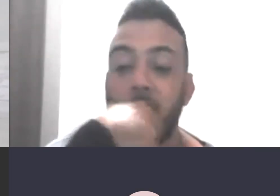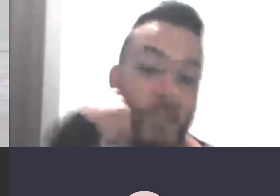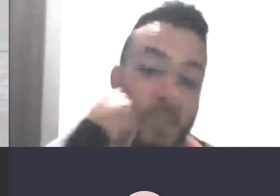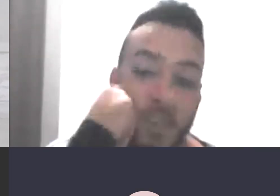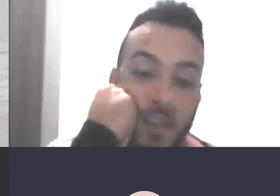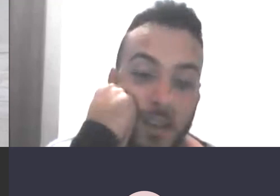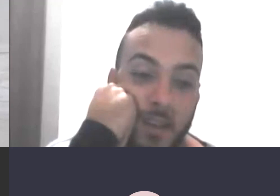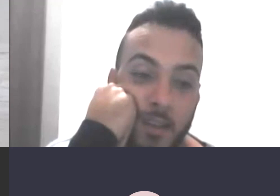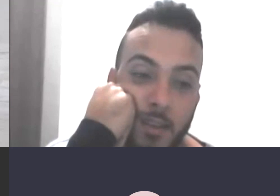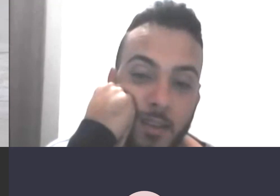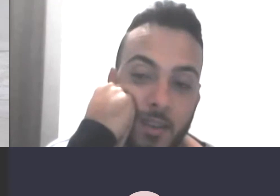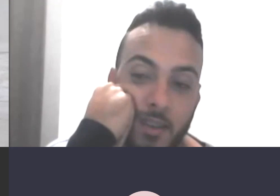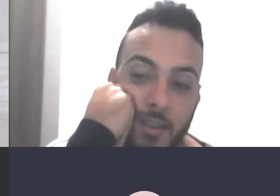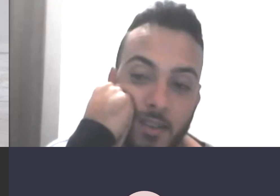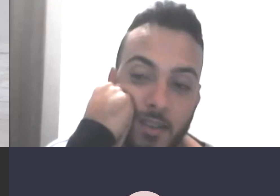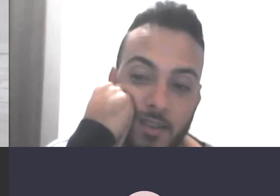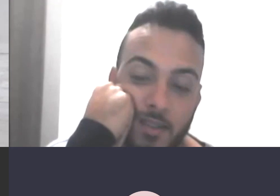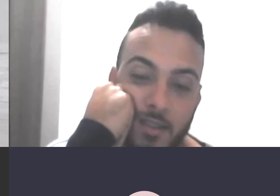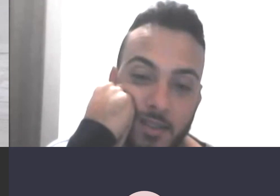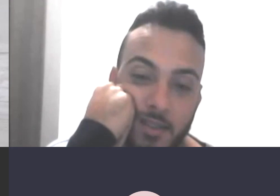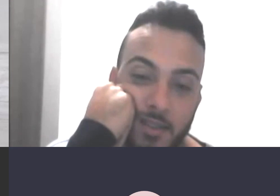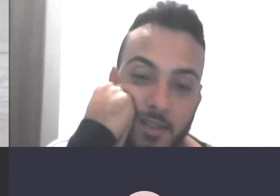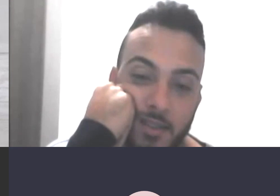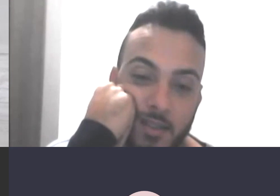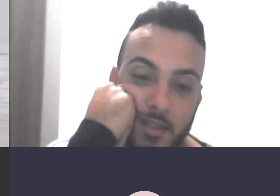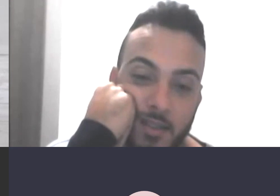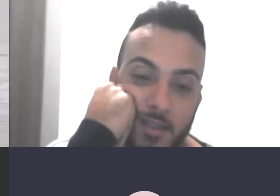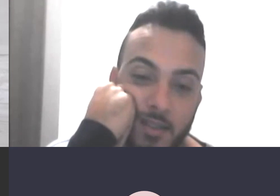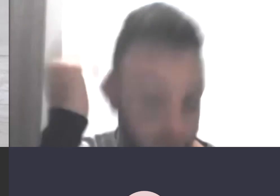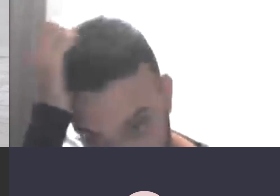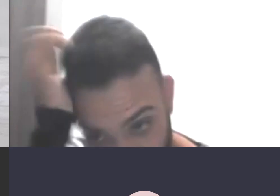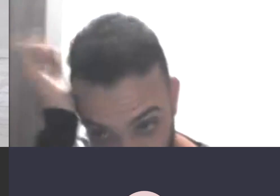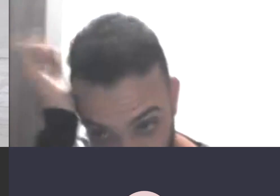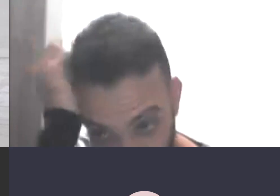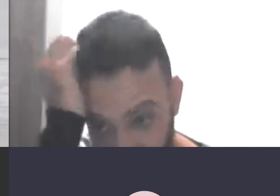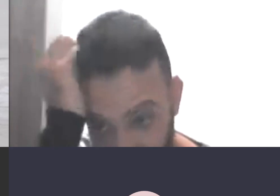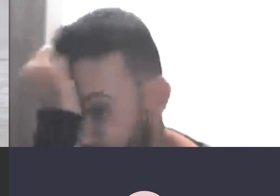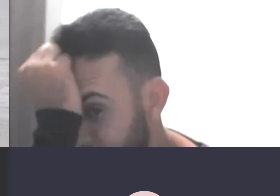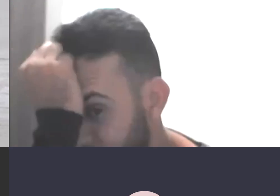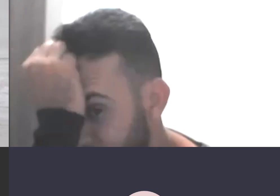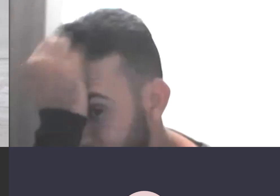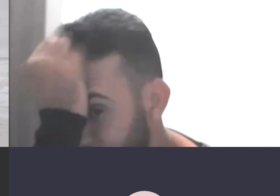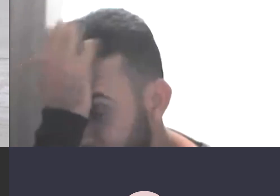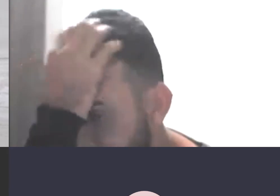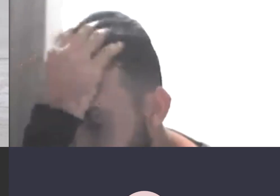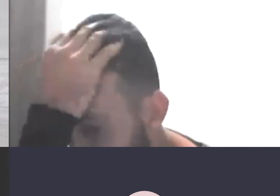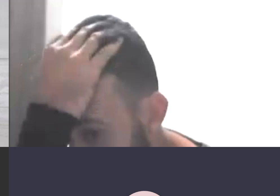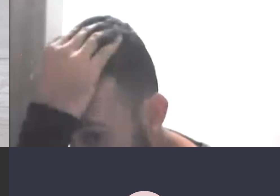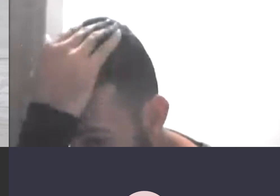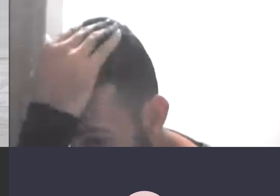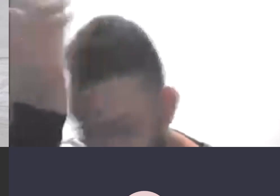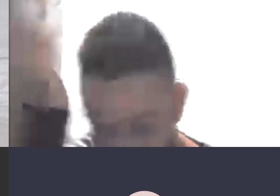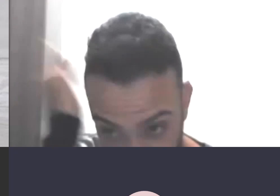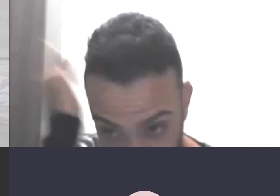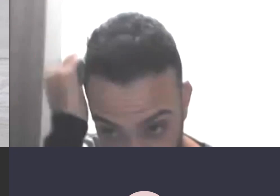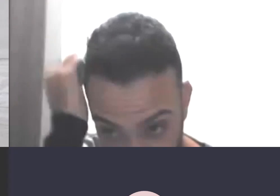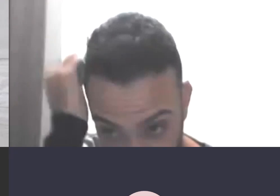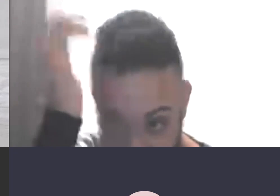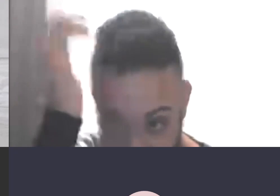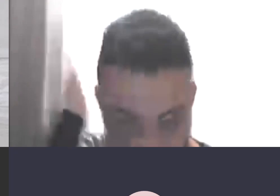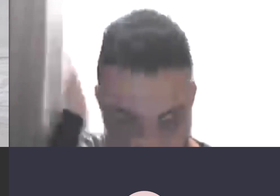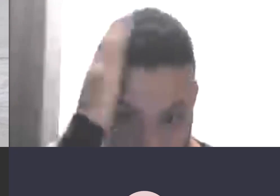Parabéns pelas observações de vocês. Eu sempre gosto, né? Como eu já falei, eu sempre gosto quando vocês tragam um